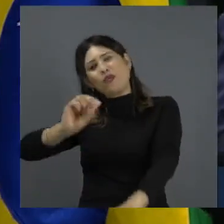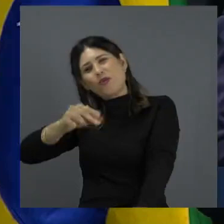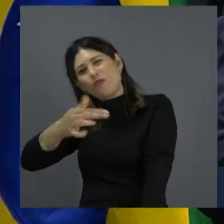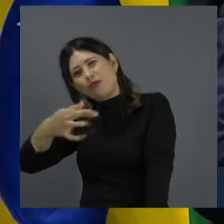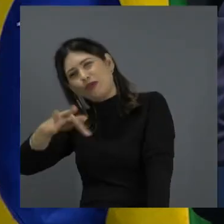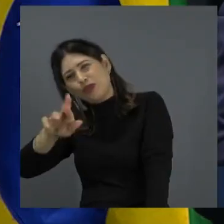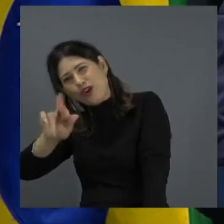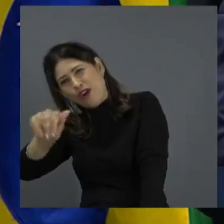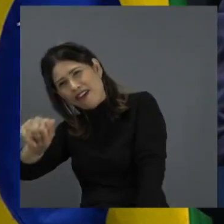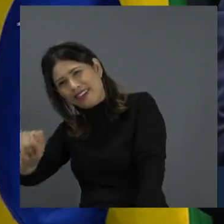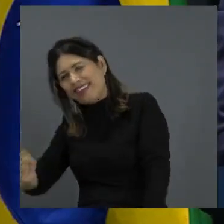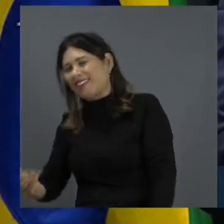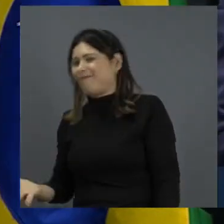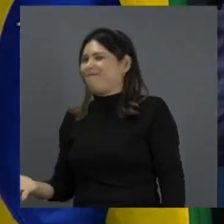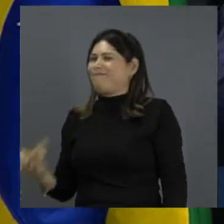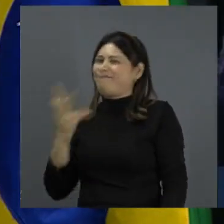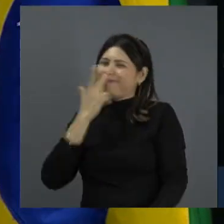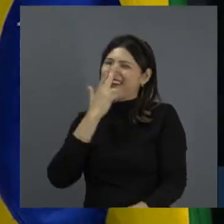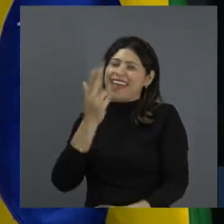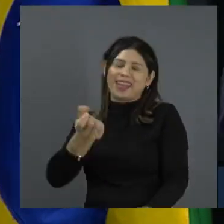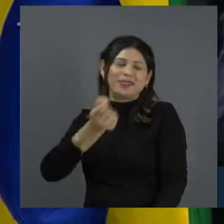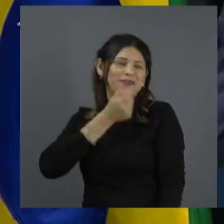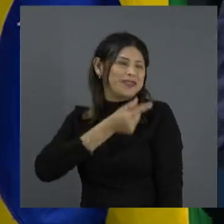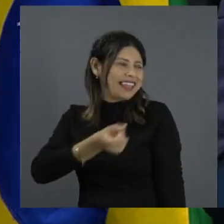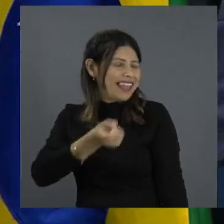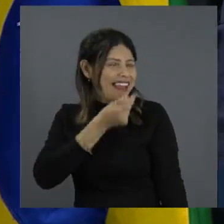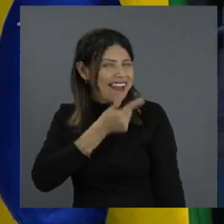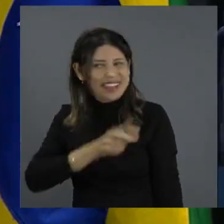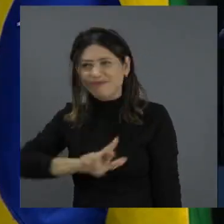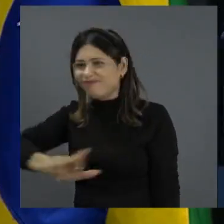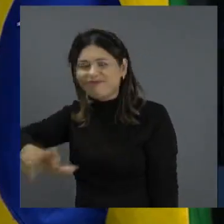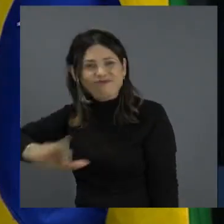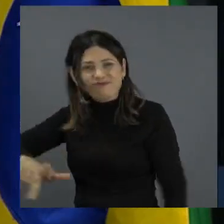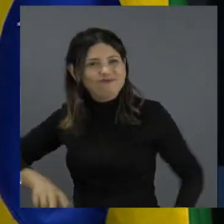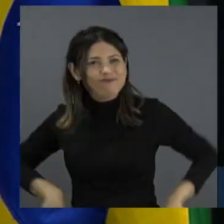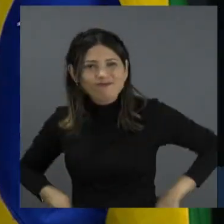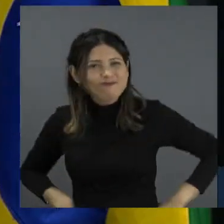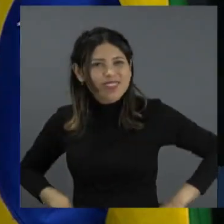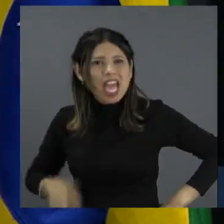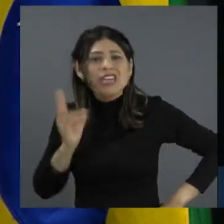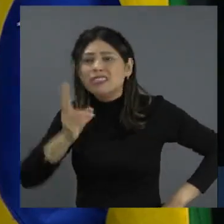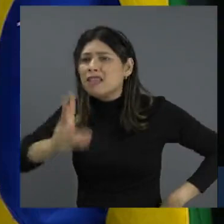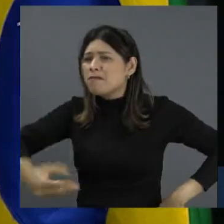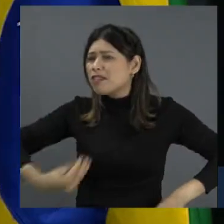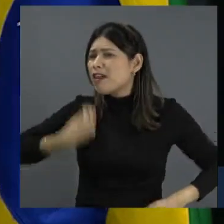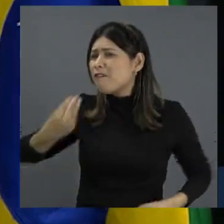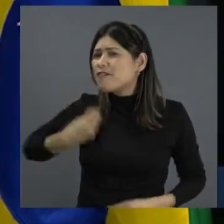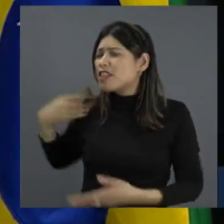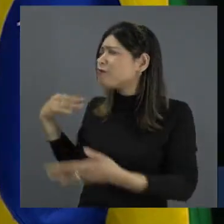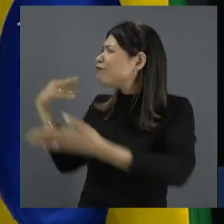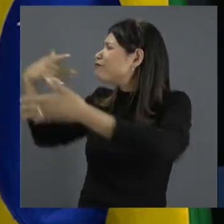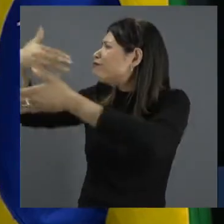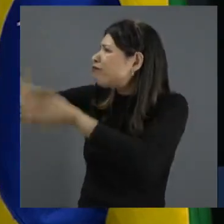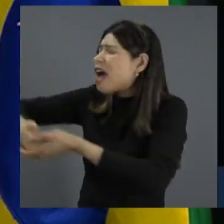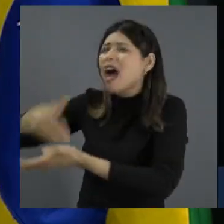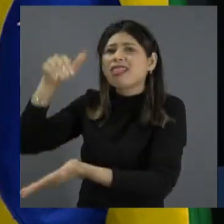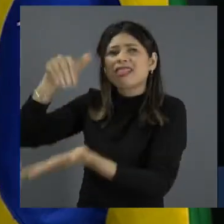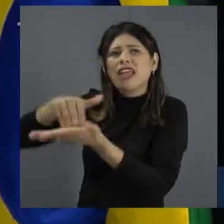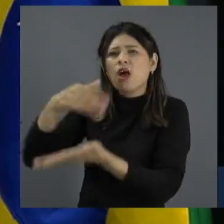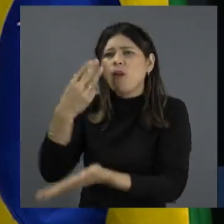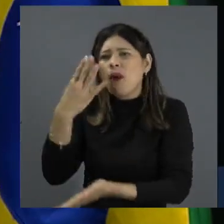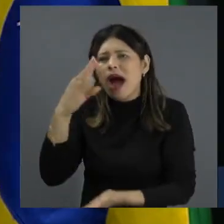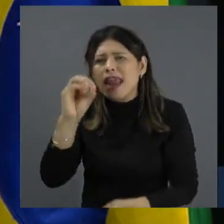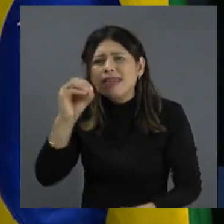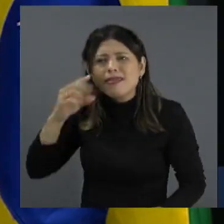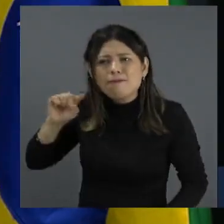mas não é. Com salários proporcionais para o resto da vida, que podem chegar a R$40 mil